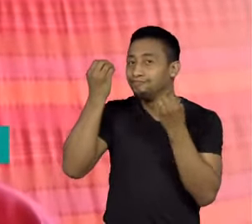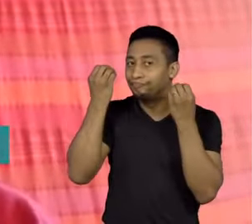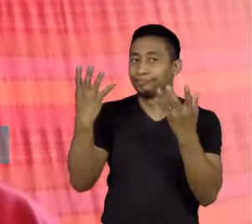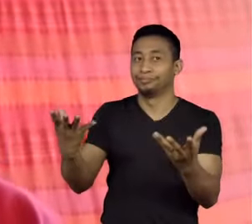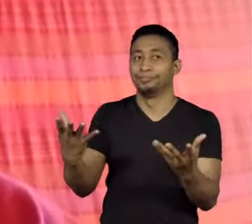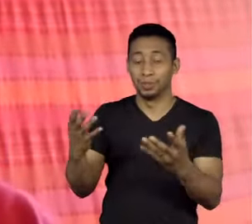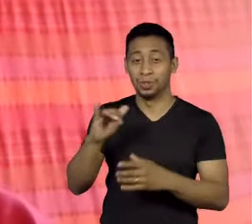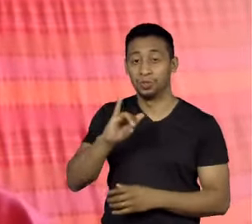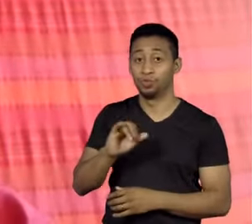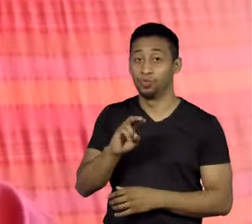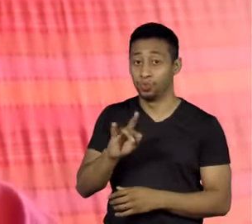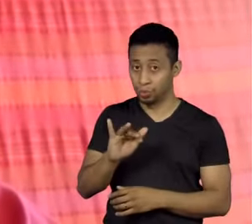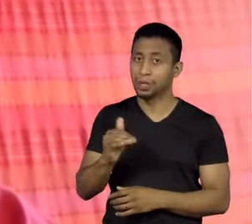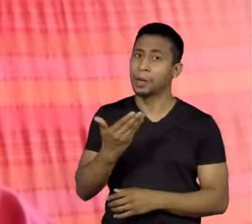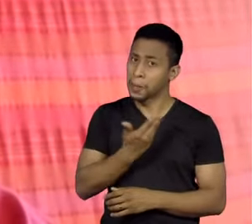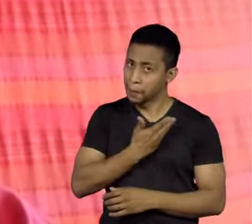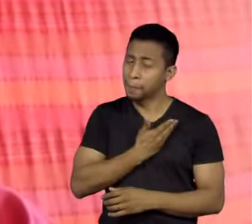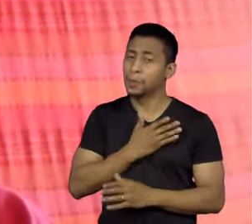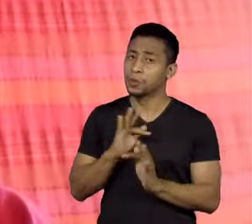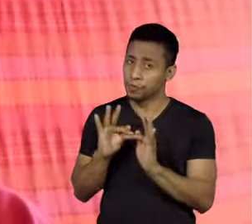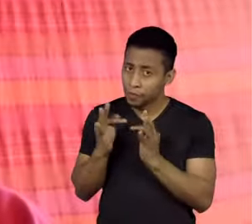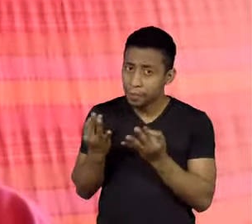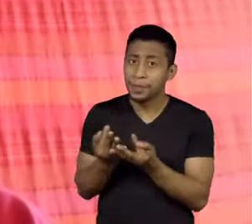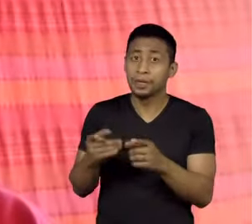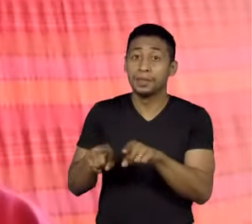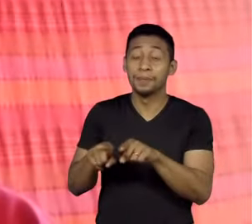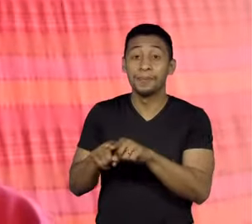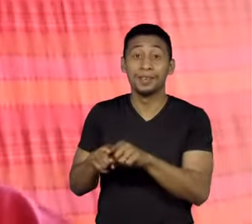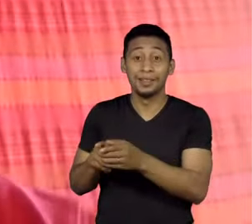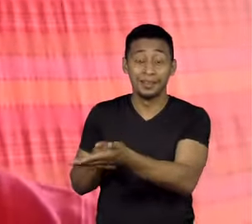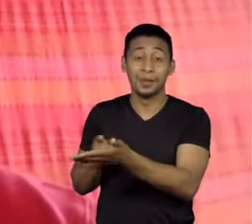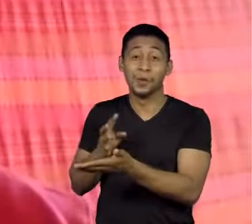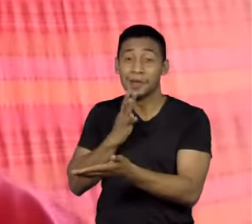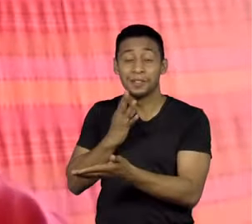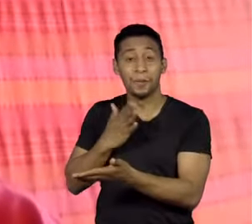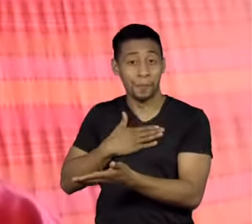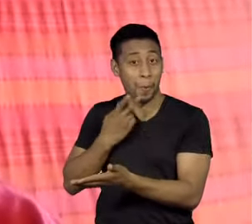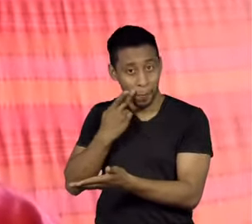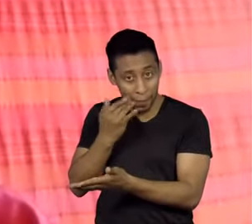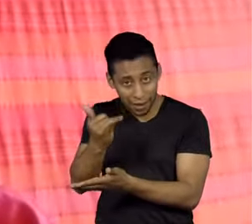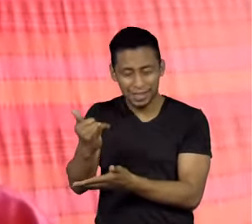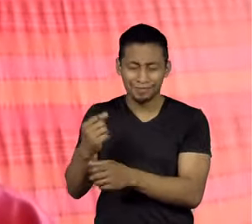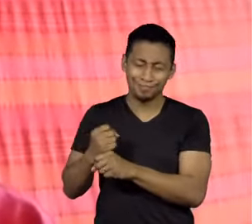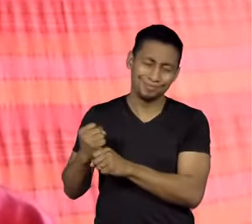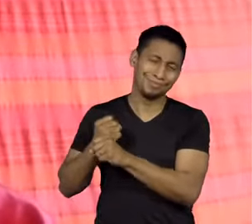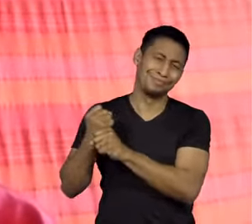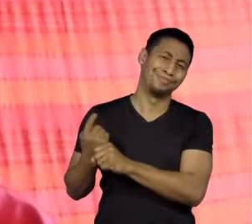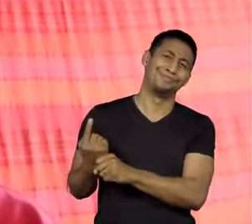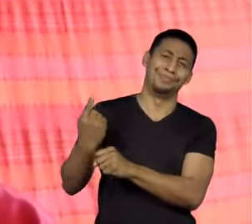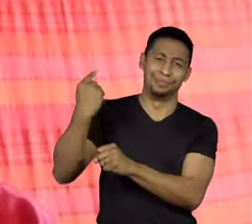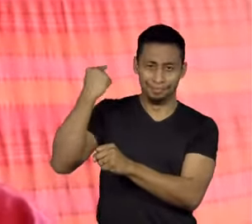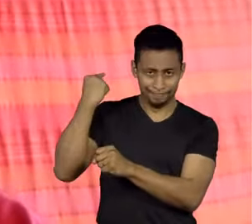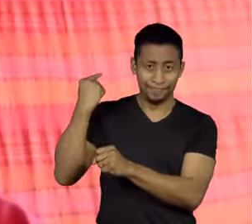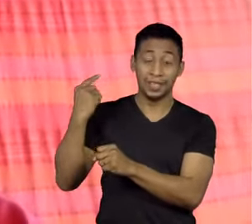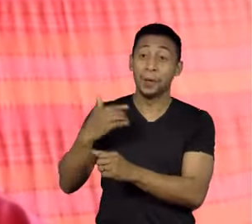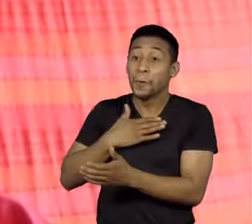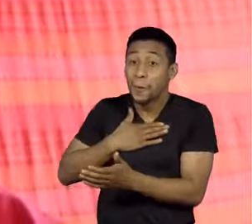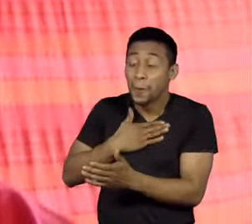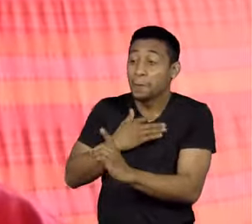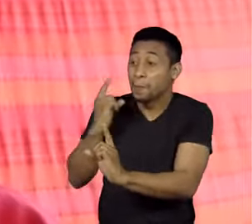O Júlio Medalha é um amigo da família, ele era amigo dos meus pais, isso muitos e muitos anos atrás. Então, quando eu tive o prazer